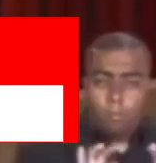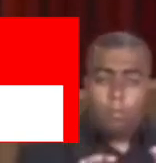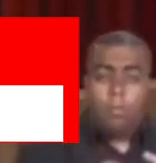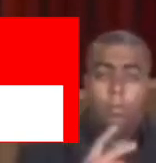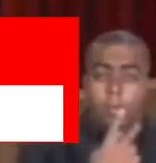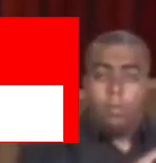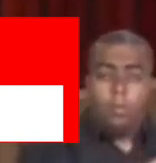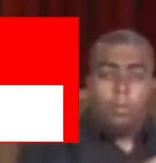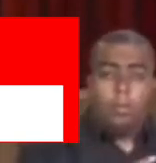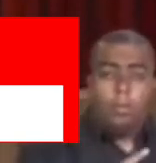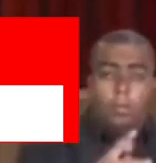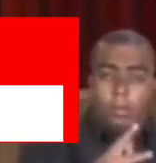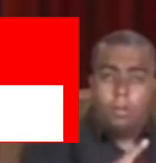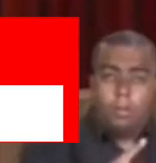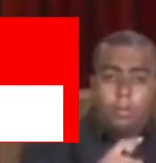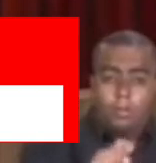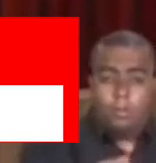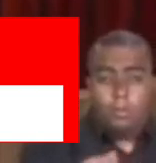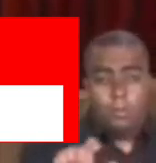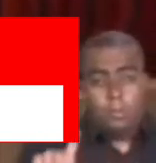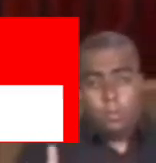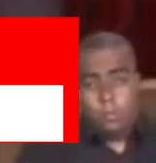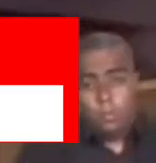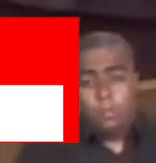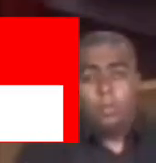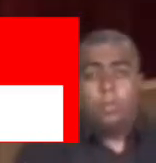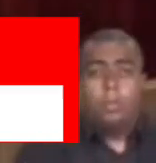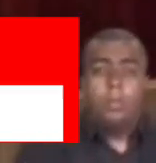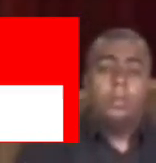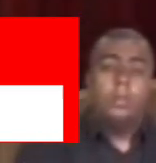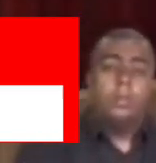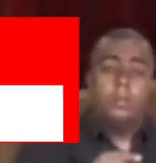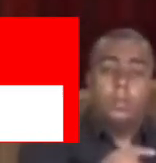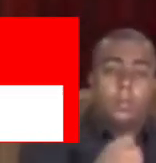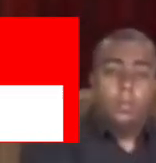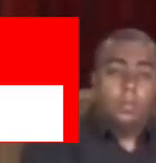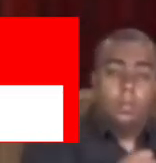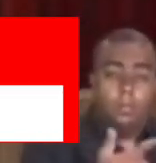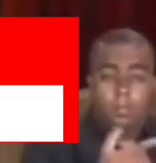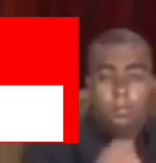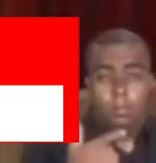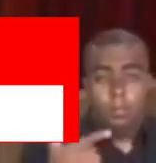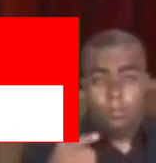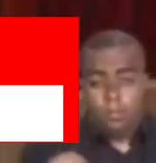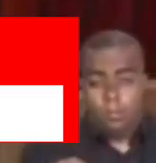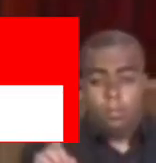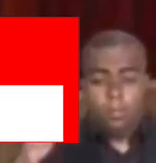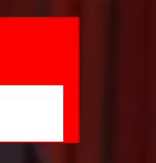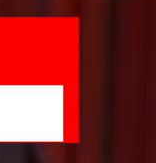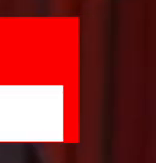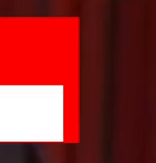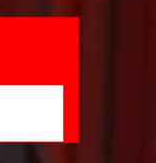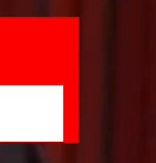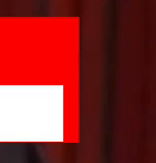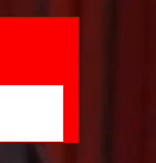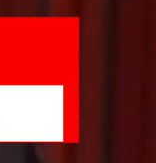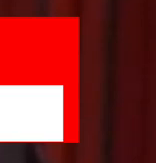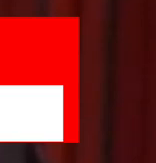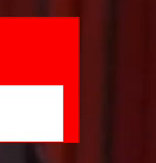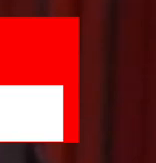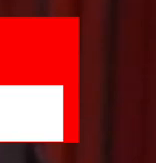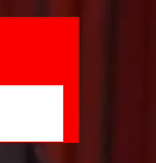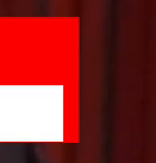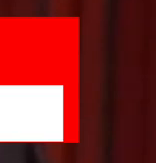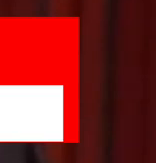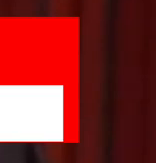Social Liberal nas eleições proporcionais de 2020 do município de Divinópolis, Minas Gerais. De acordo com o